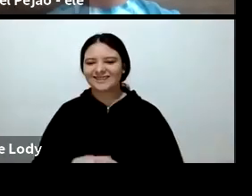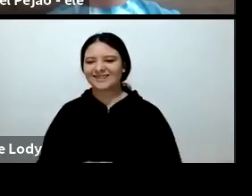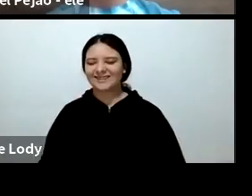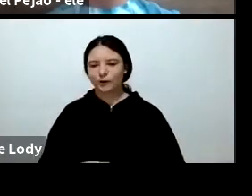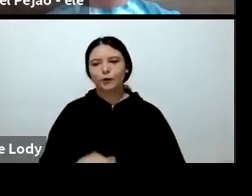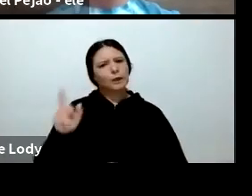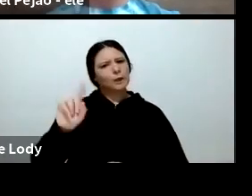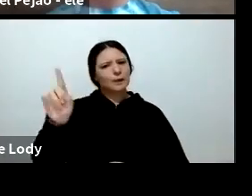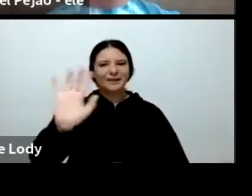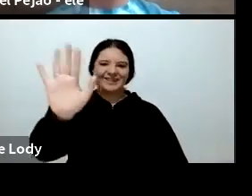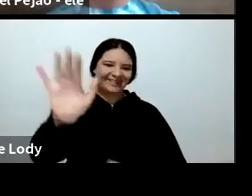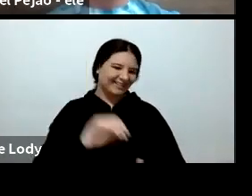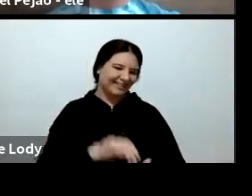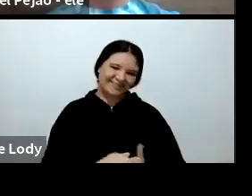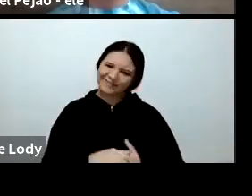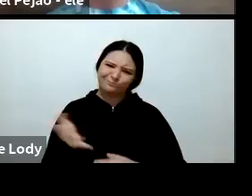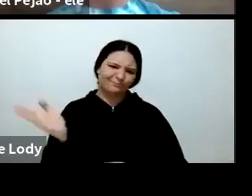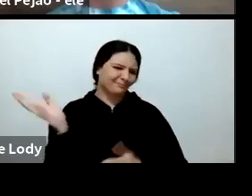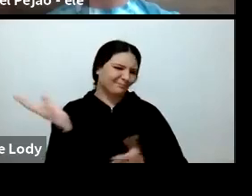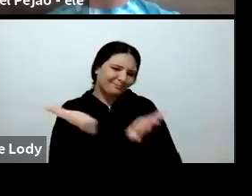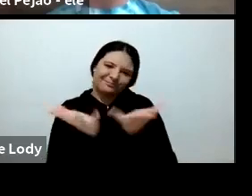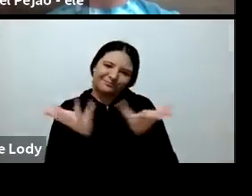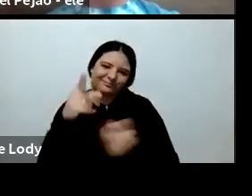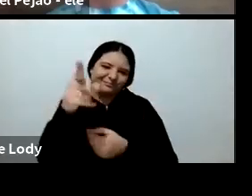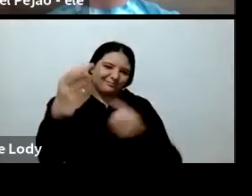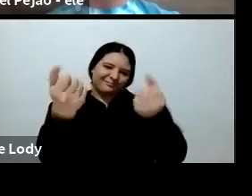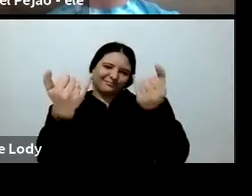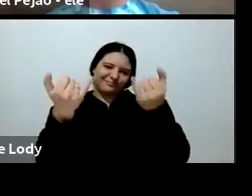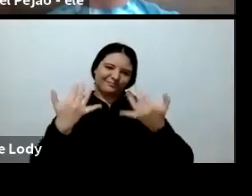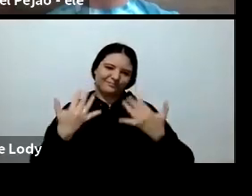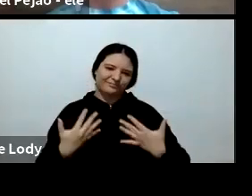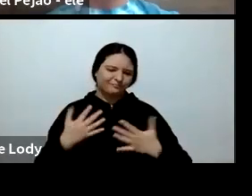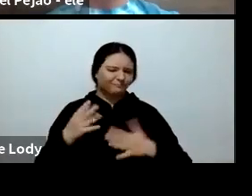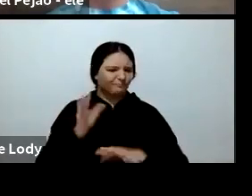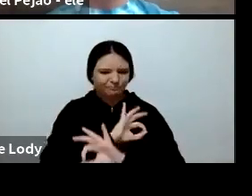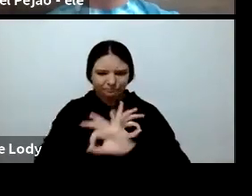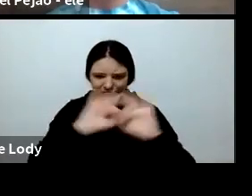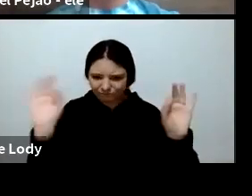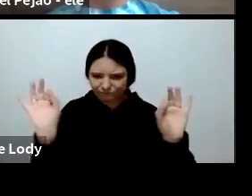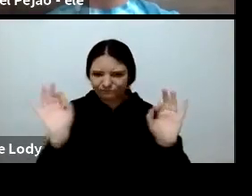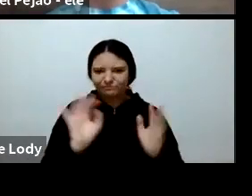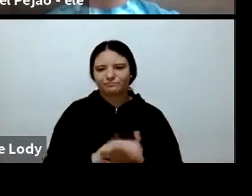Não, Fernanda, não, é incrível isso que você está trazendo, assim, eu acho que, assim,